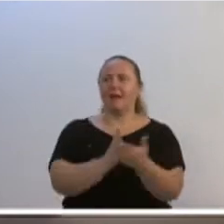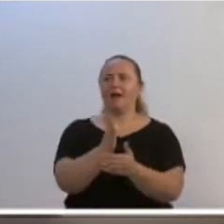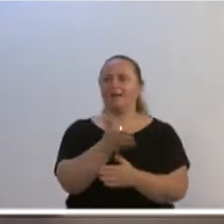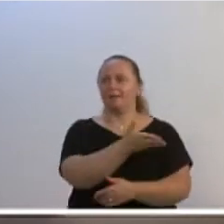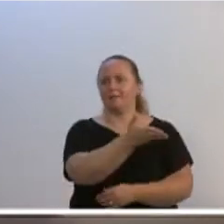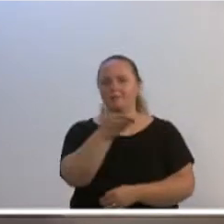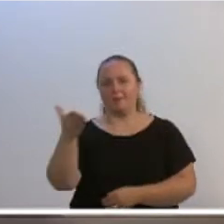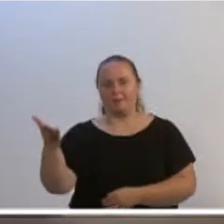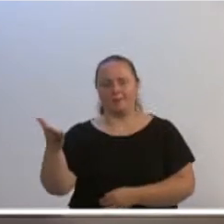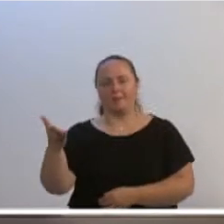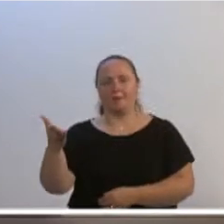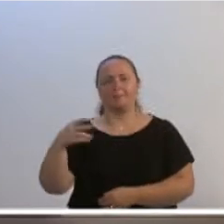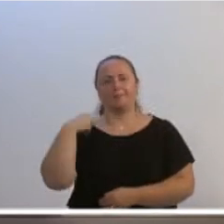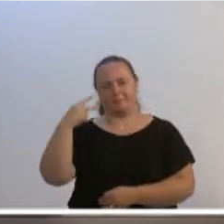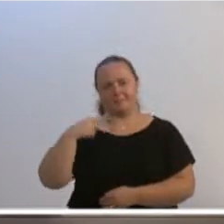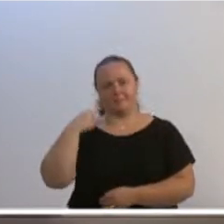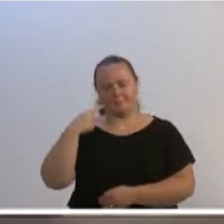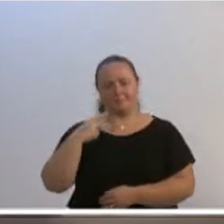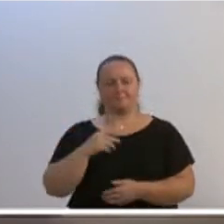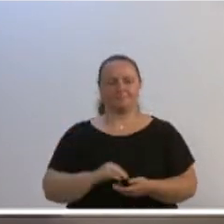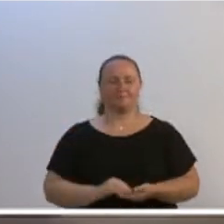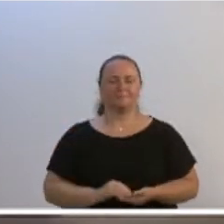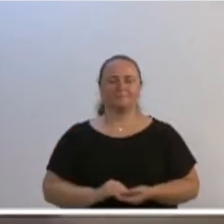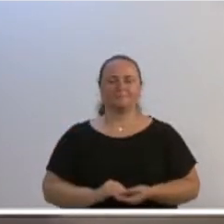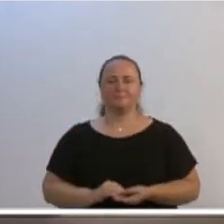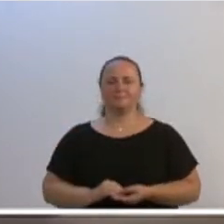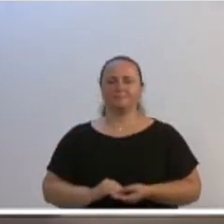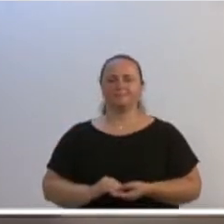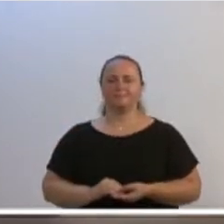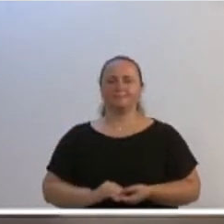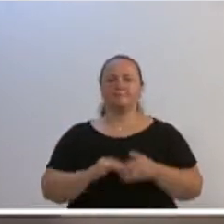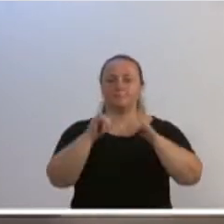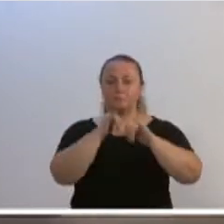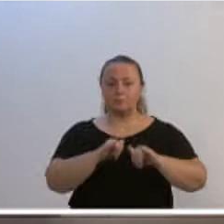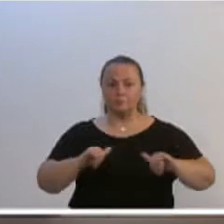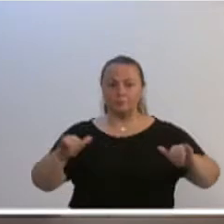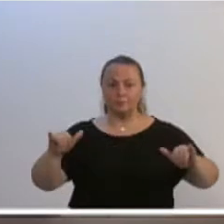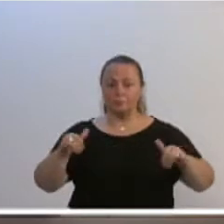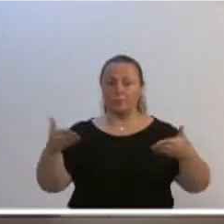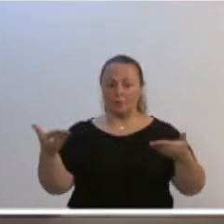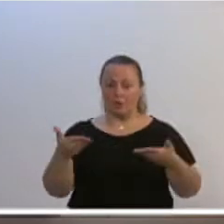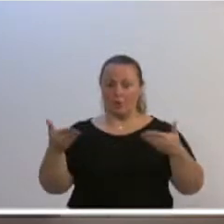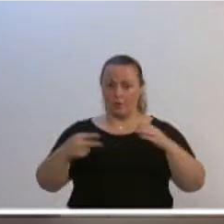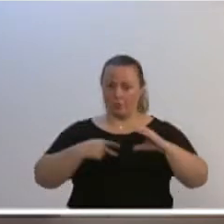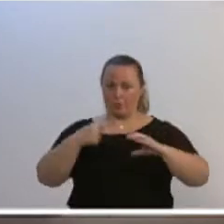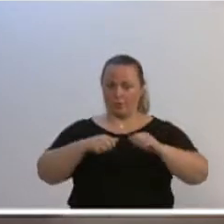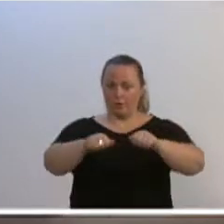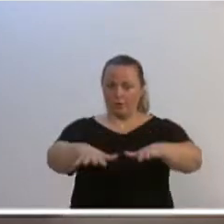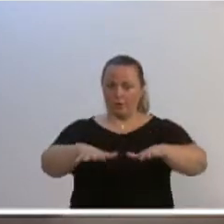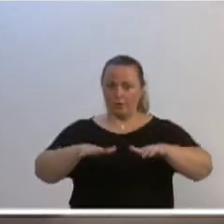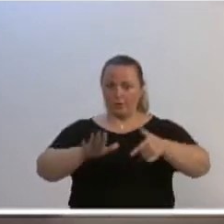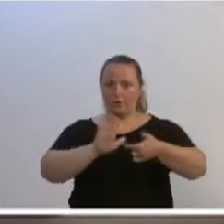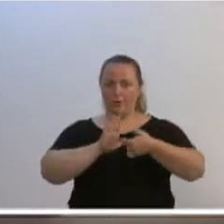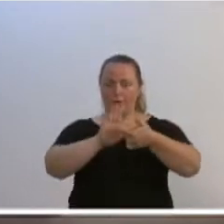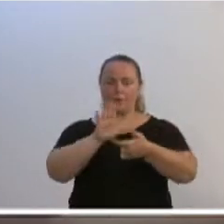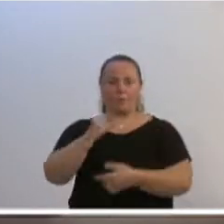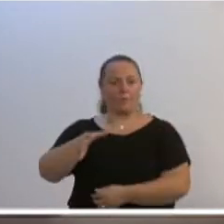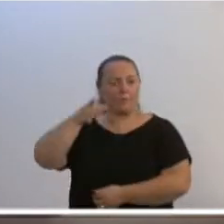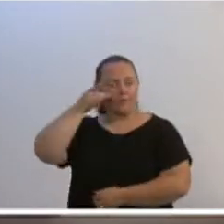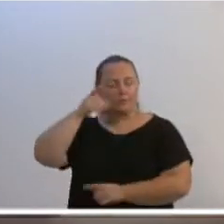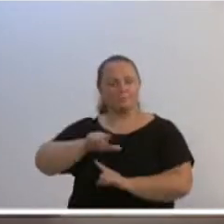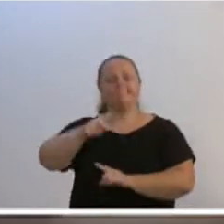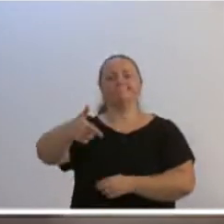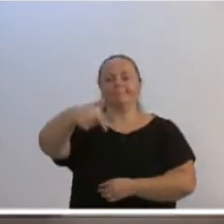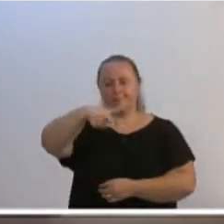demais parlamentares neste plenário. Informamos que essa audiência pública está sendo exibida ao vivo e será reprisada